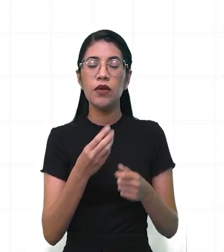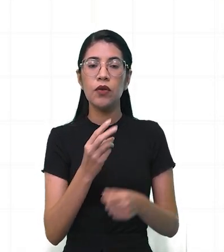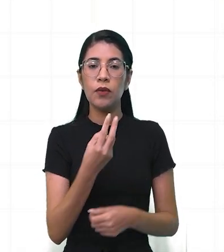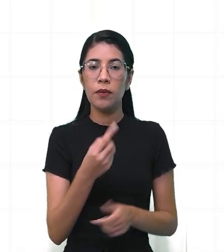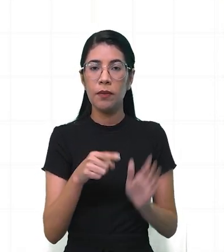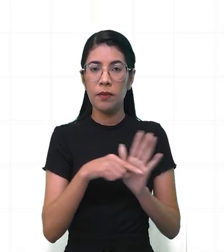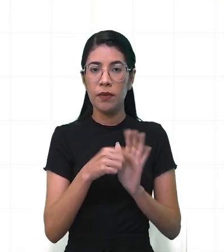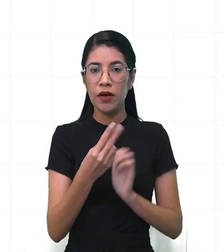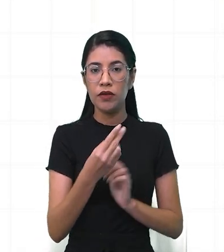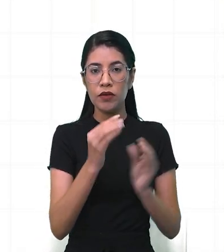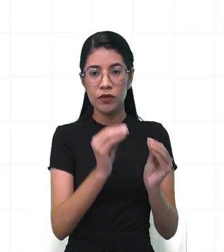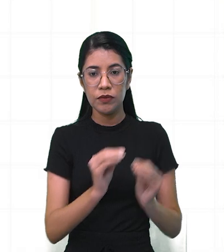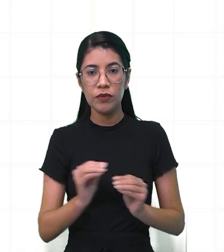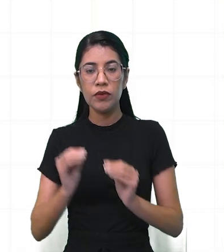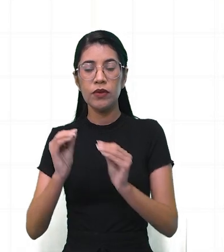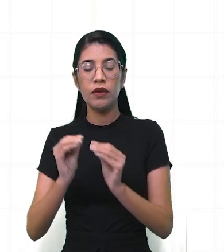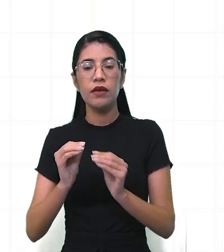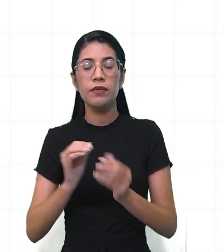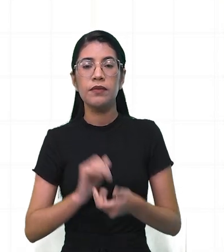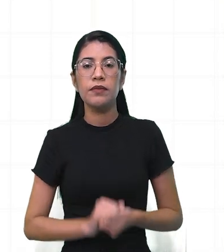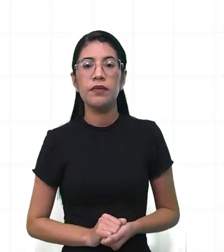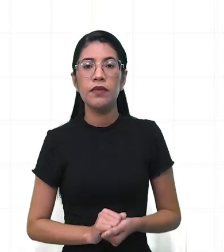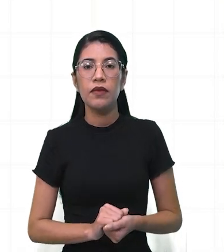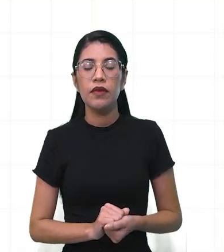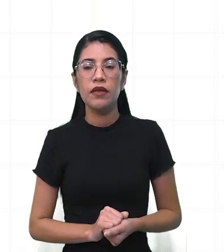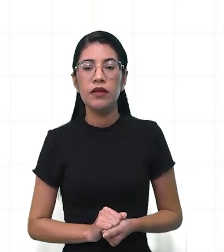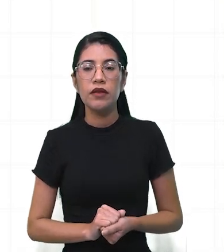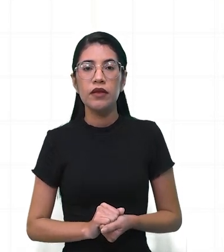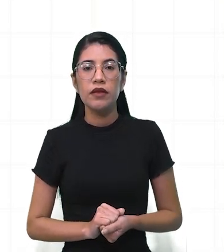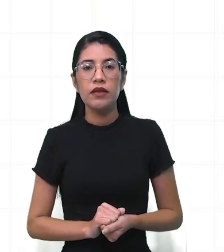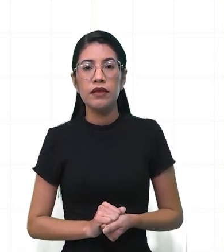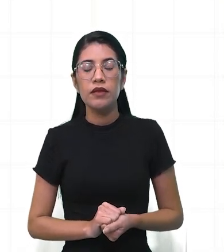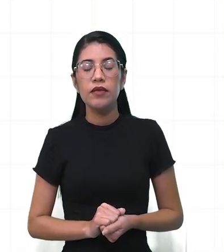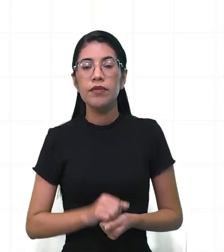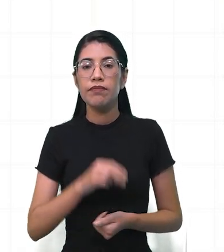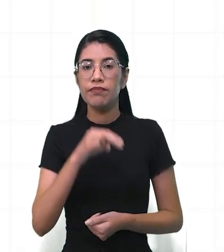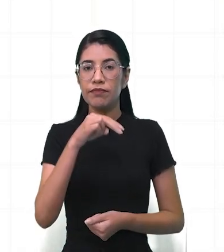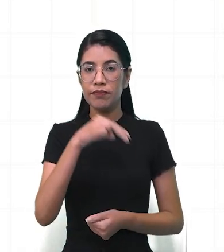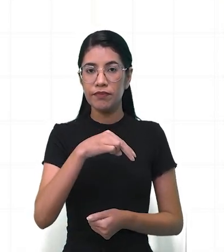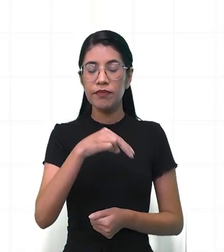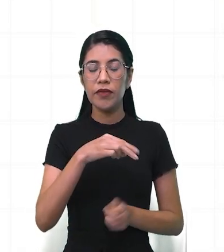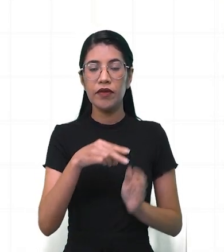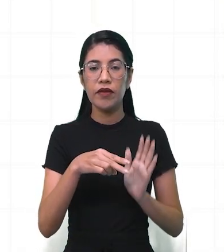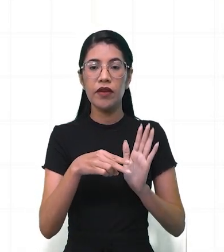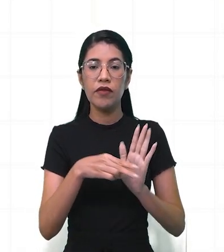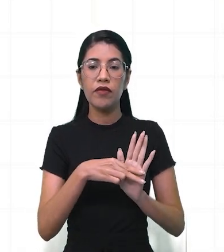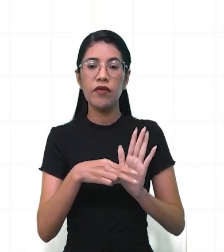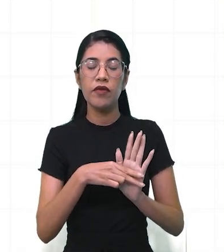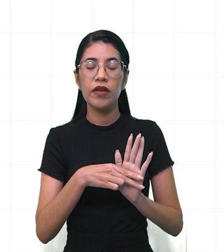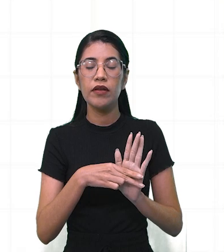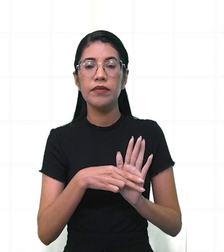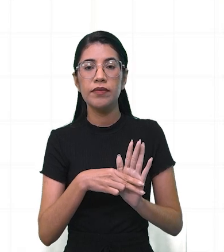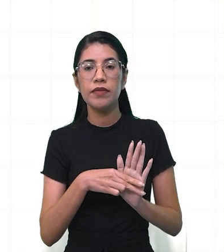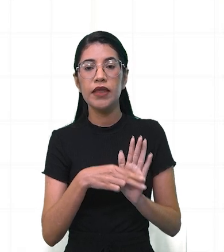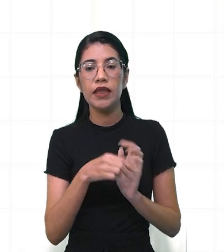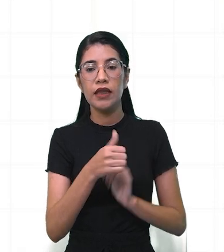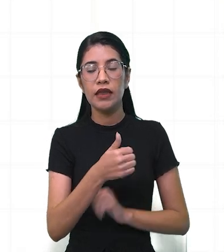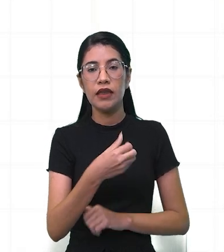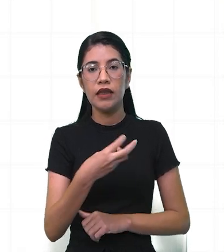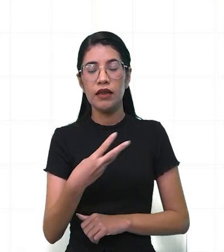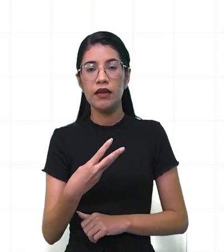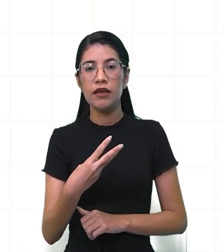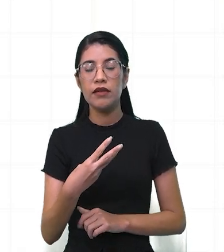2. Então, a gente vai deixar o n aqui e nós vamos passar esse menos 2 para